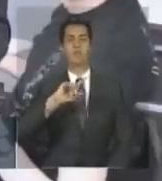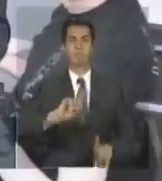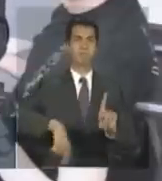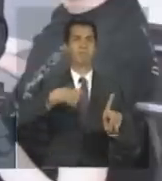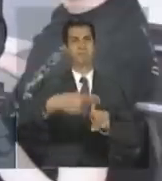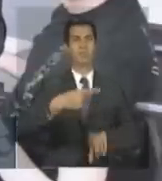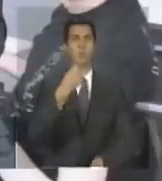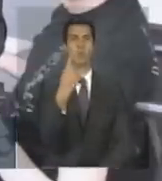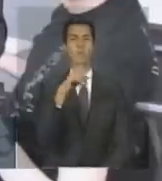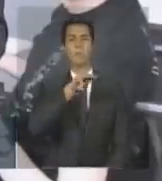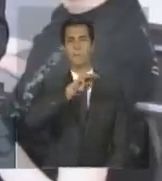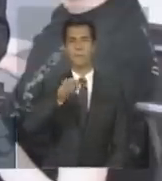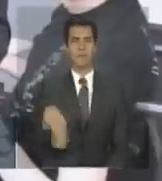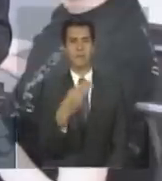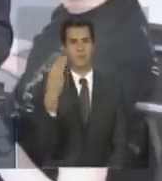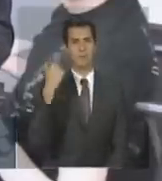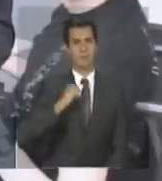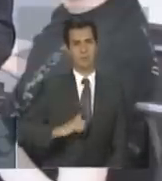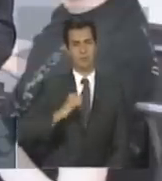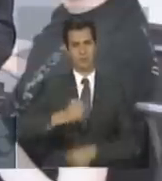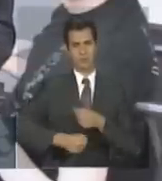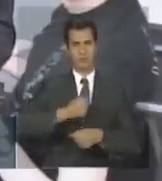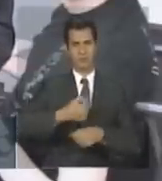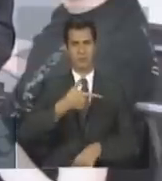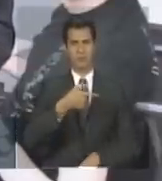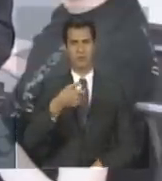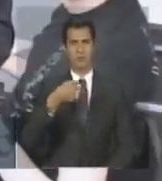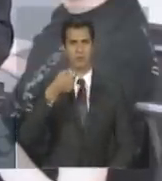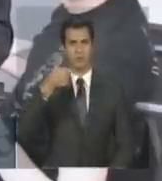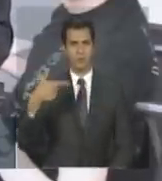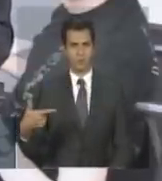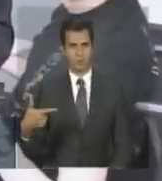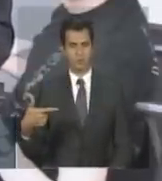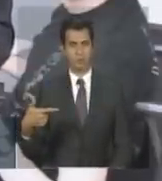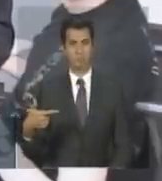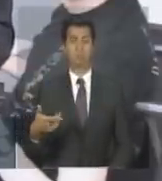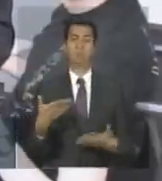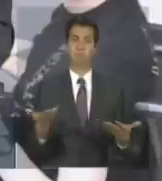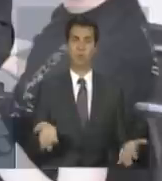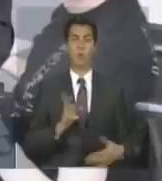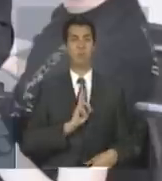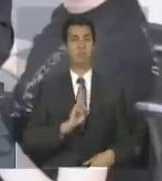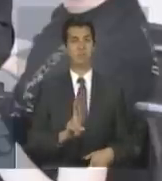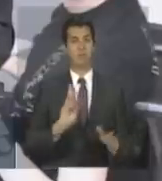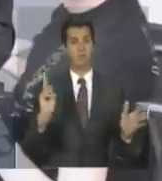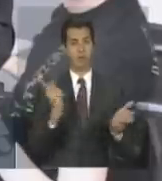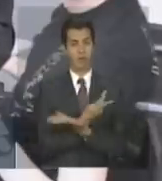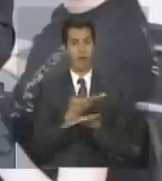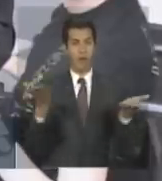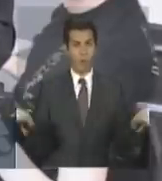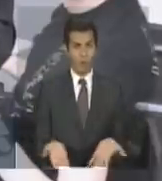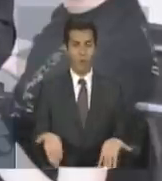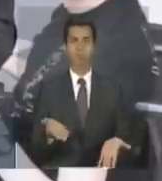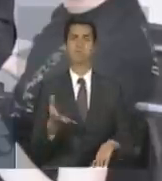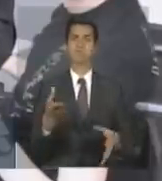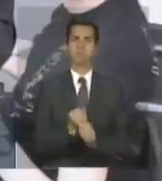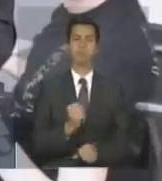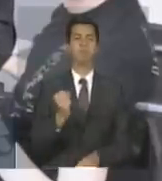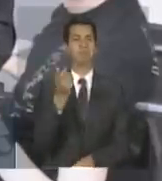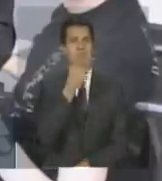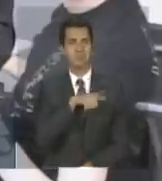bolsas neste ano de 2012. Então, chegar a esse resultado não é fácil, como não é fácil chegar a